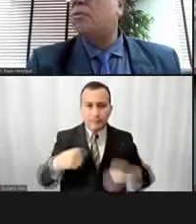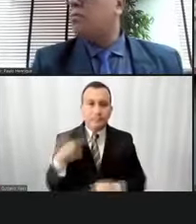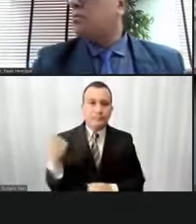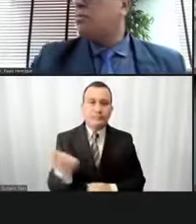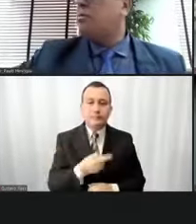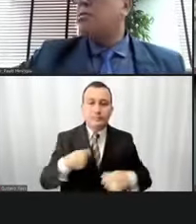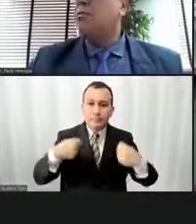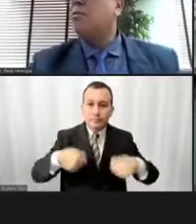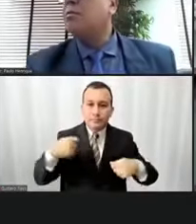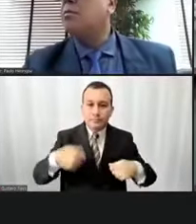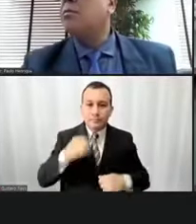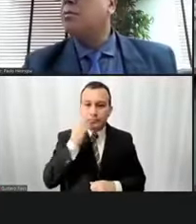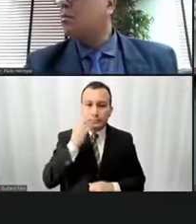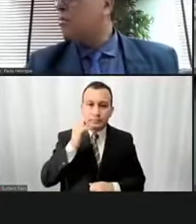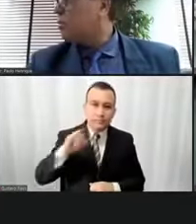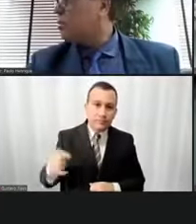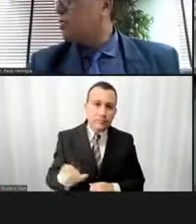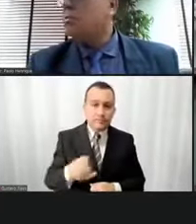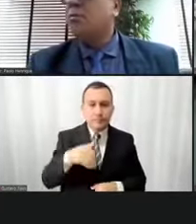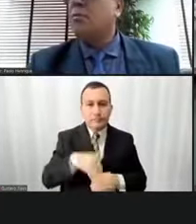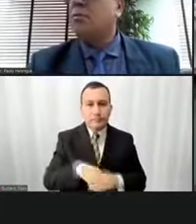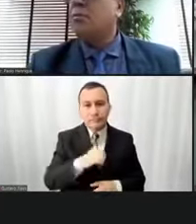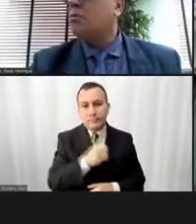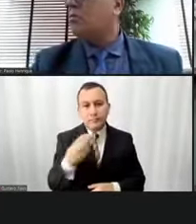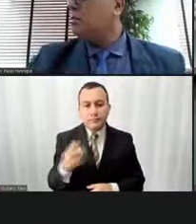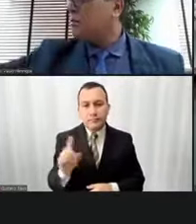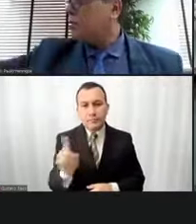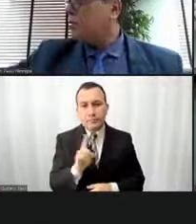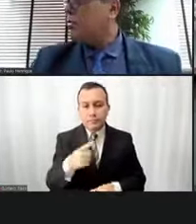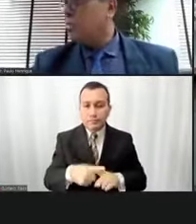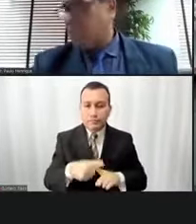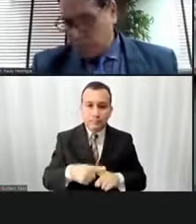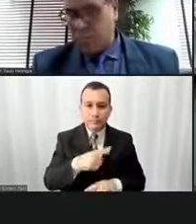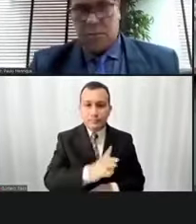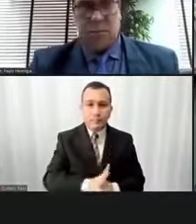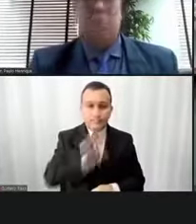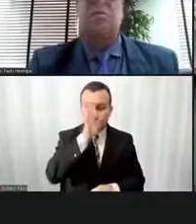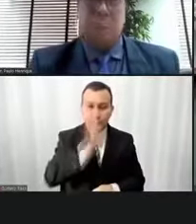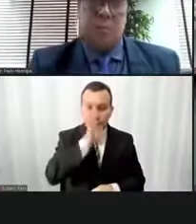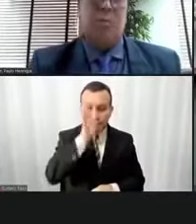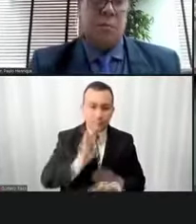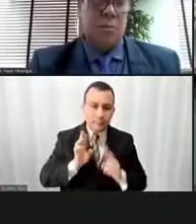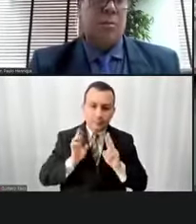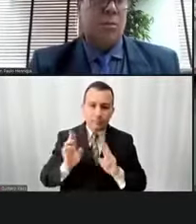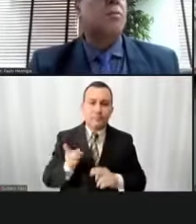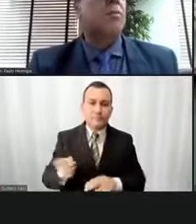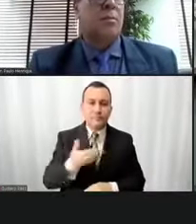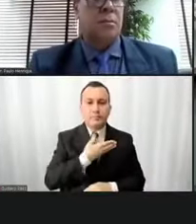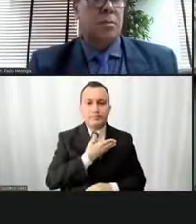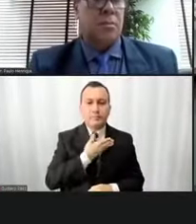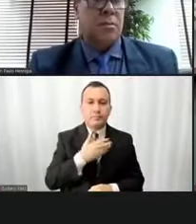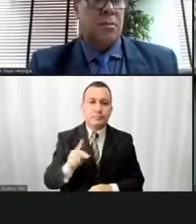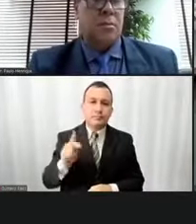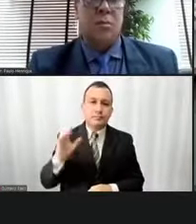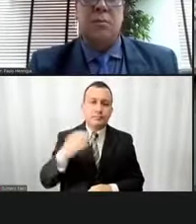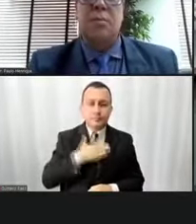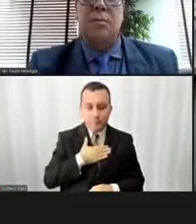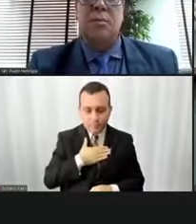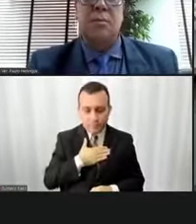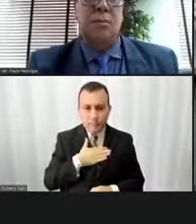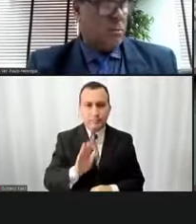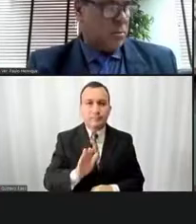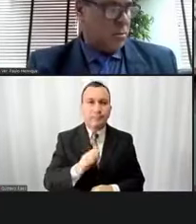ter a oportunidade de votar ou não nesse absurdo, com todo respeito ao meu colega Cássio, que eu gosto muito, mas